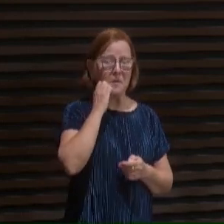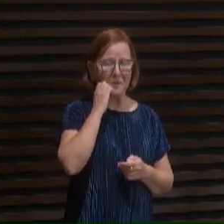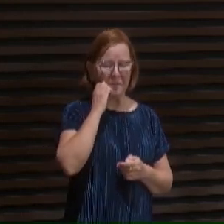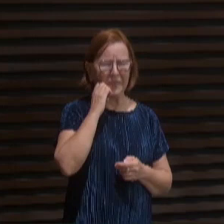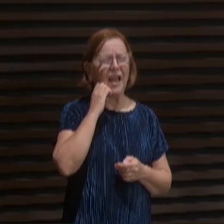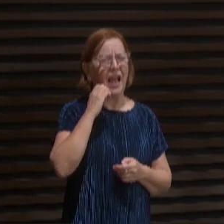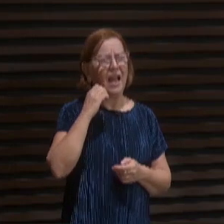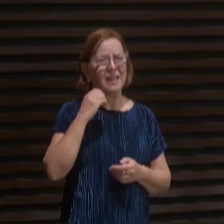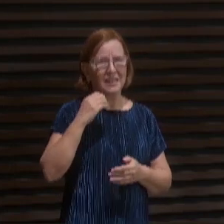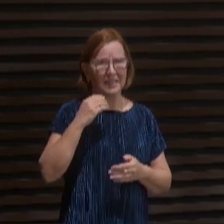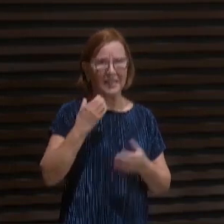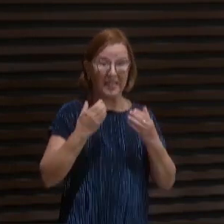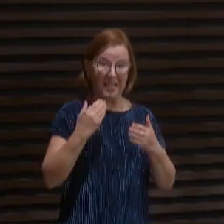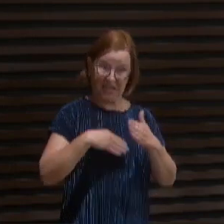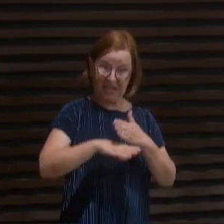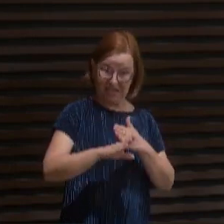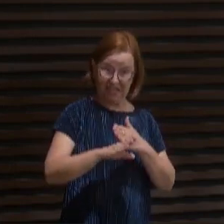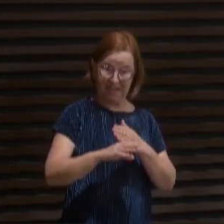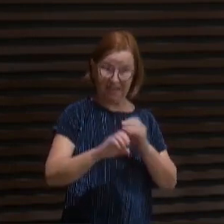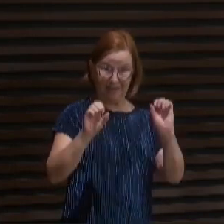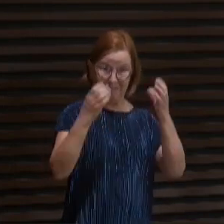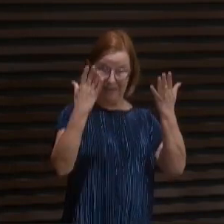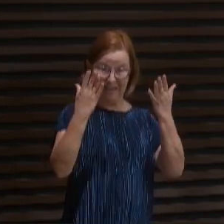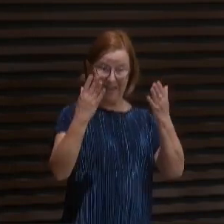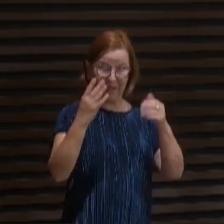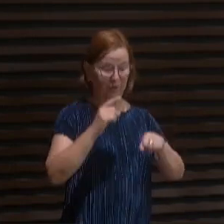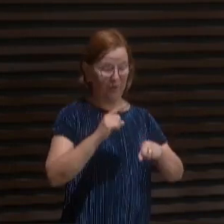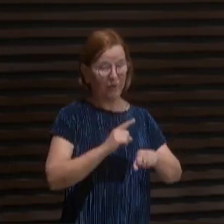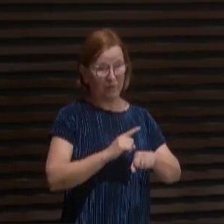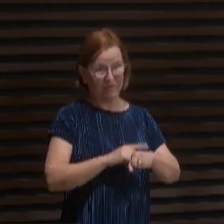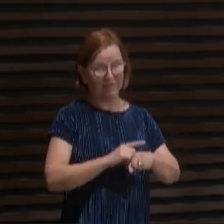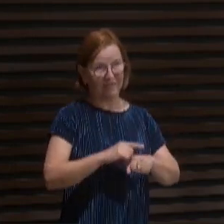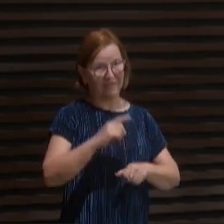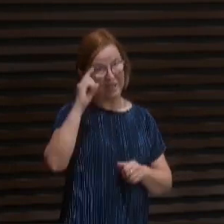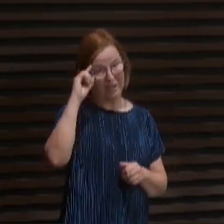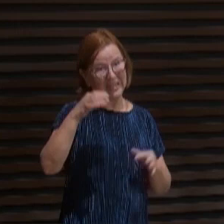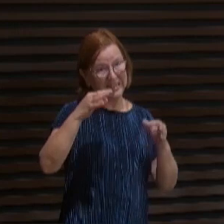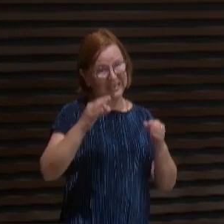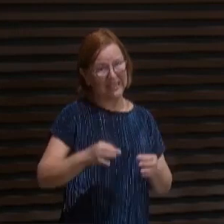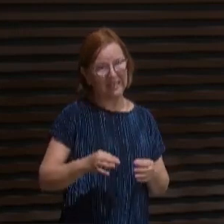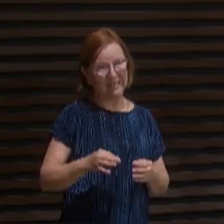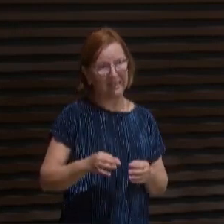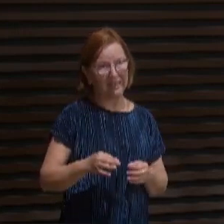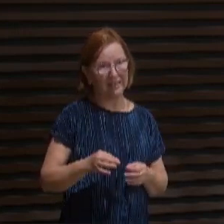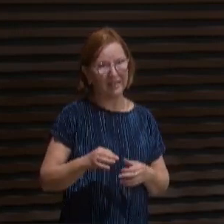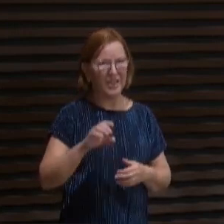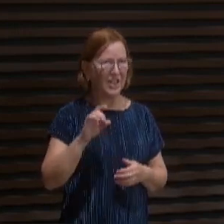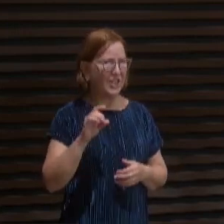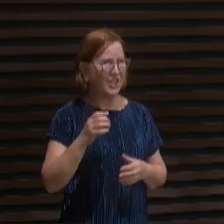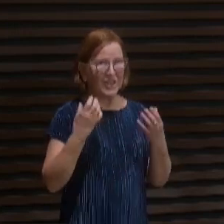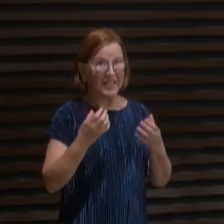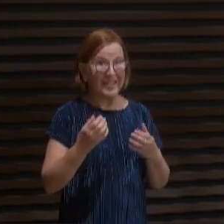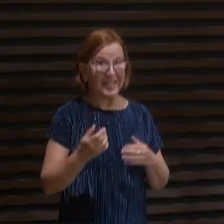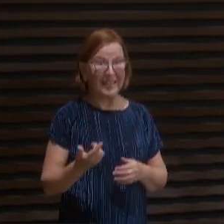retornaria ao palácio na data e hora combinada, pois não pretendia nada mais do que estar mais uma